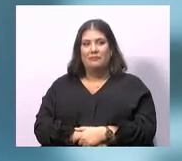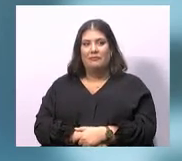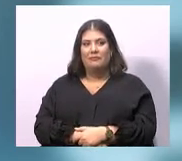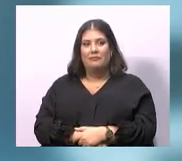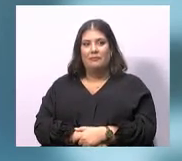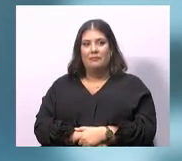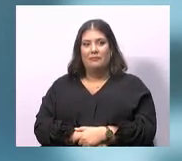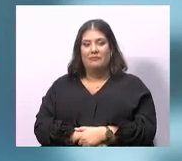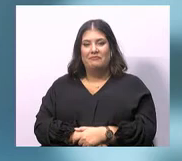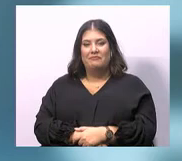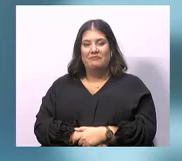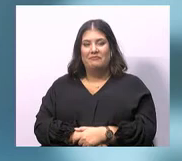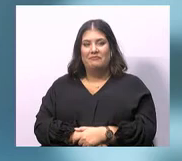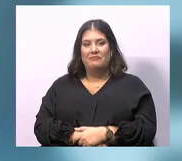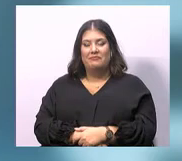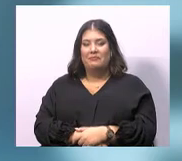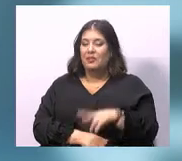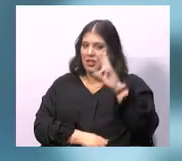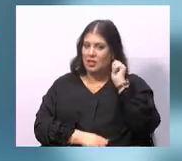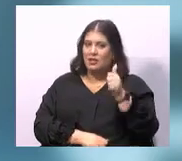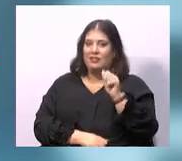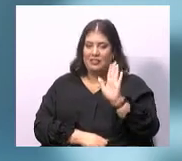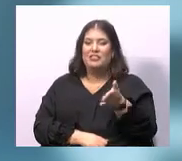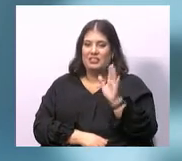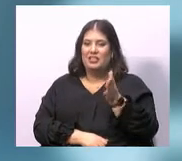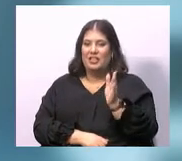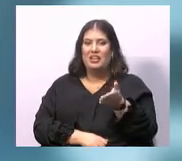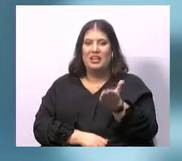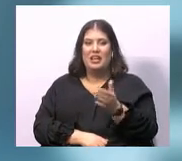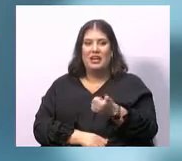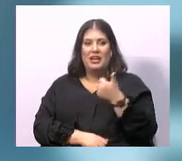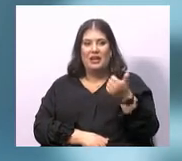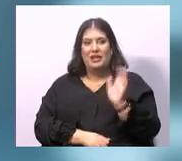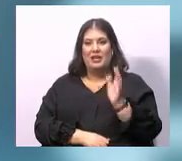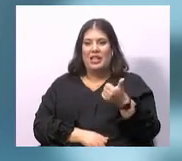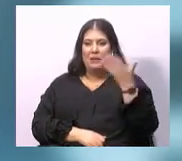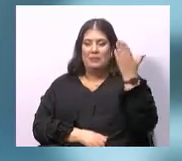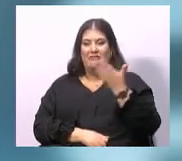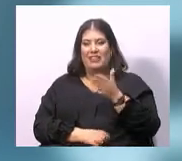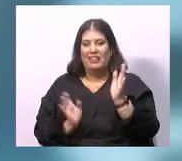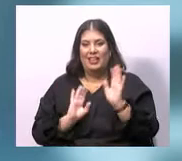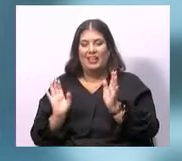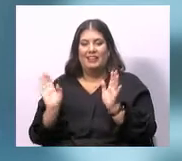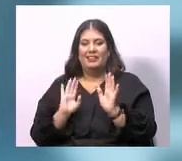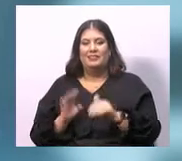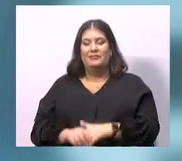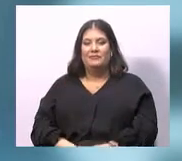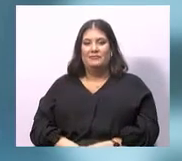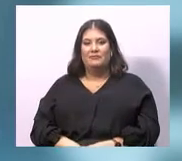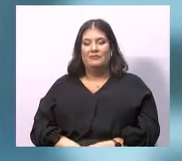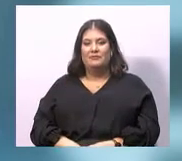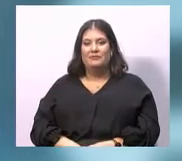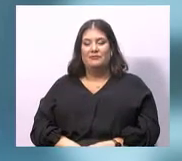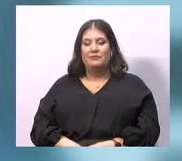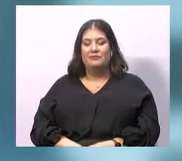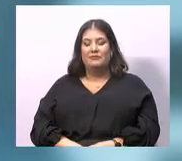volume. Já me está a ouvir, Fernanda? Já estou a ouvir agora. Muito bem. Olá, seja muito bem-vinda ao consultório. Sim,